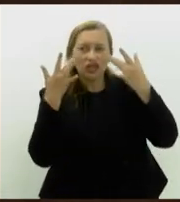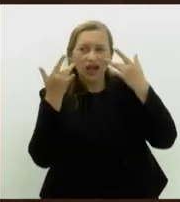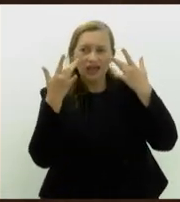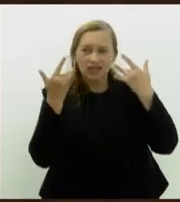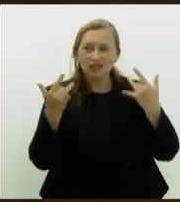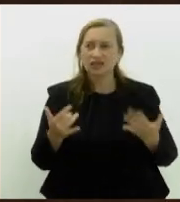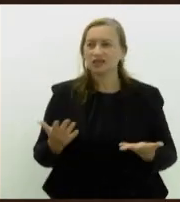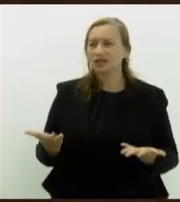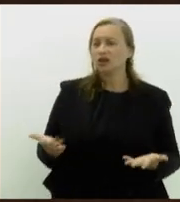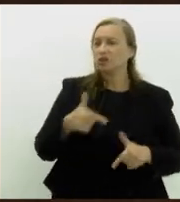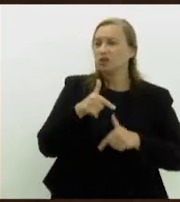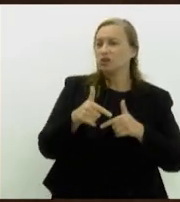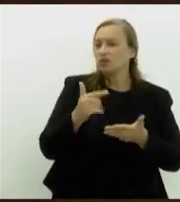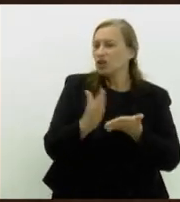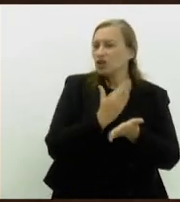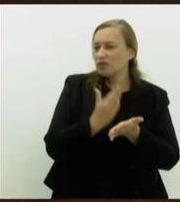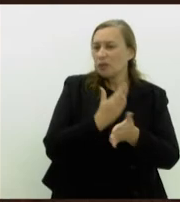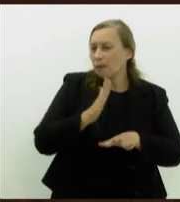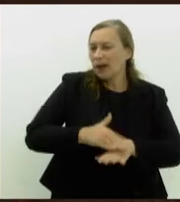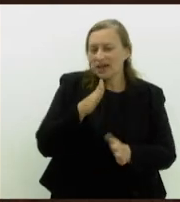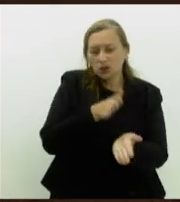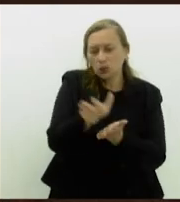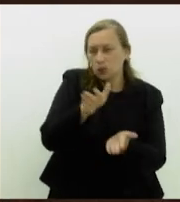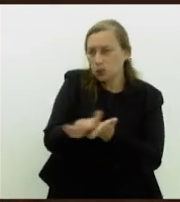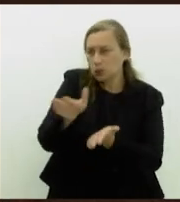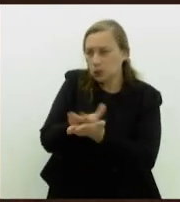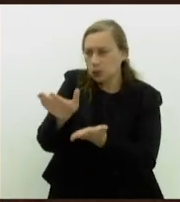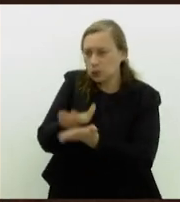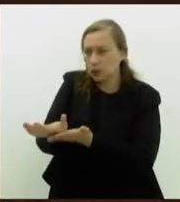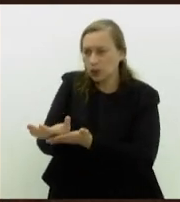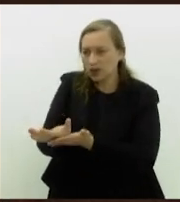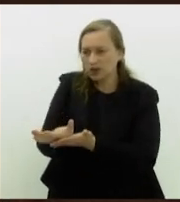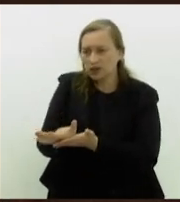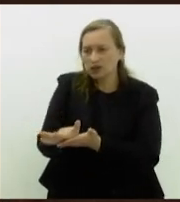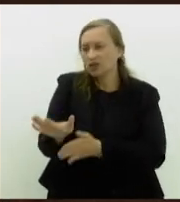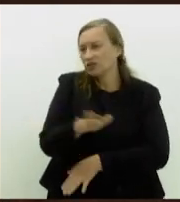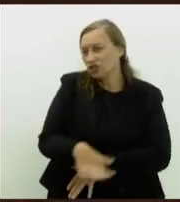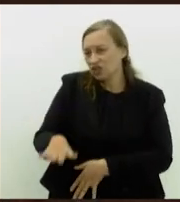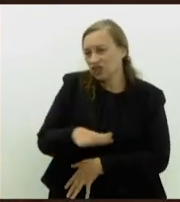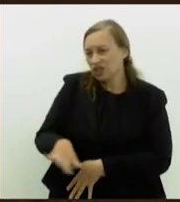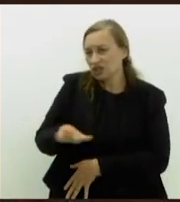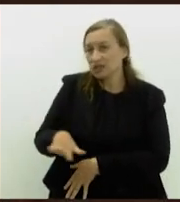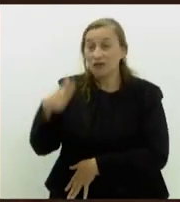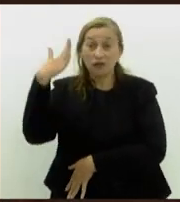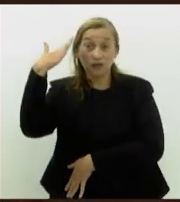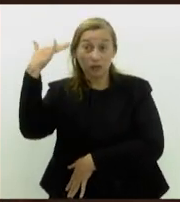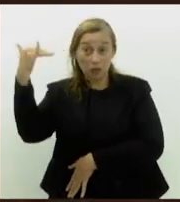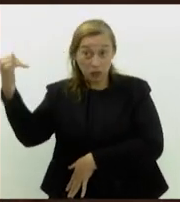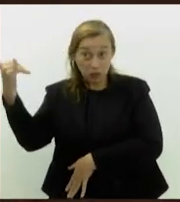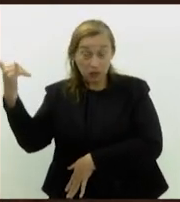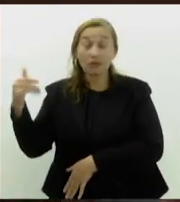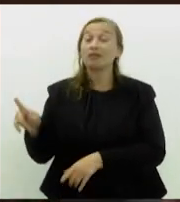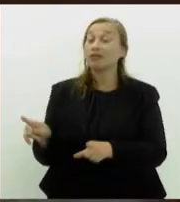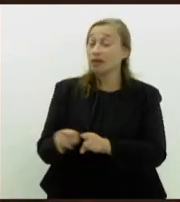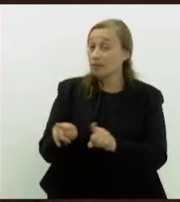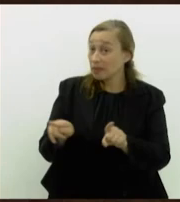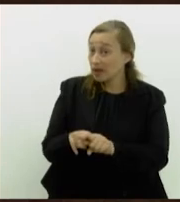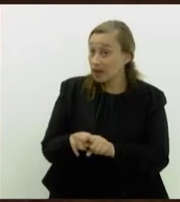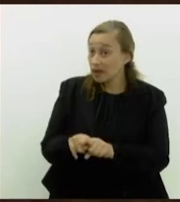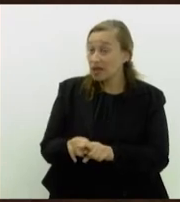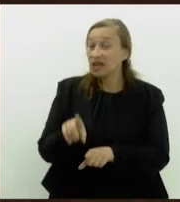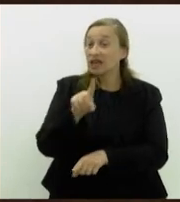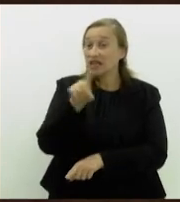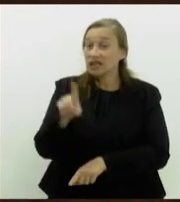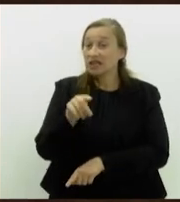publicada de literatura infantil de todos os tempos. E, além do mais, o